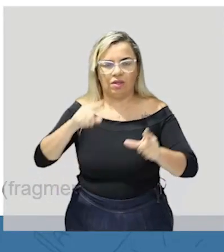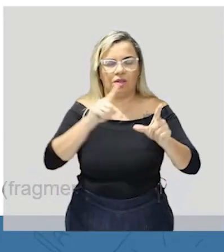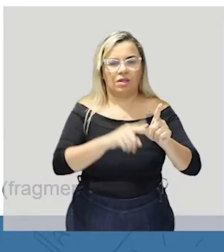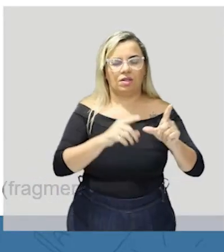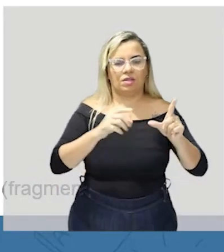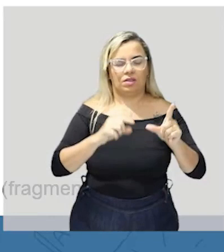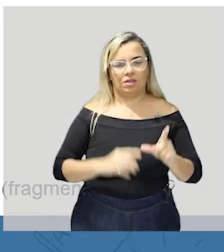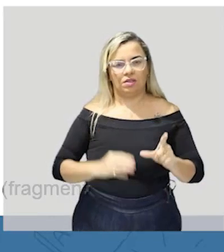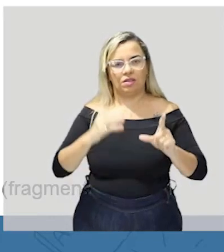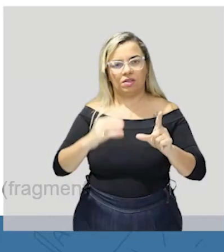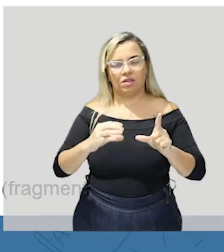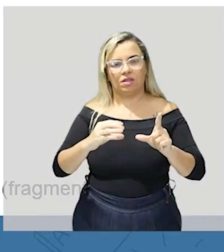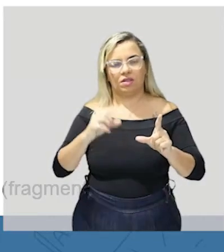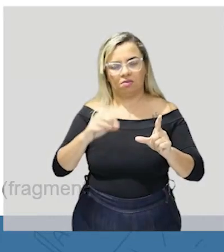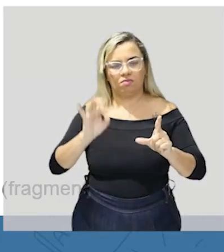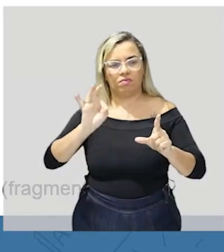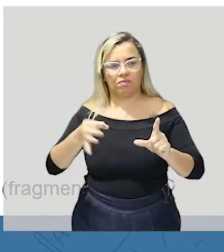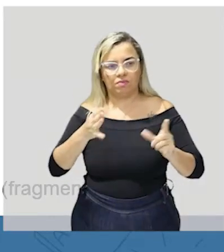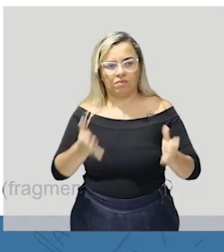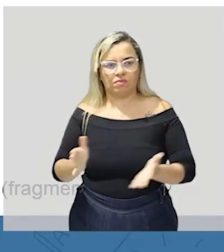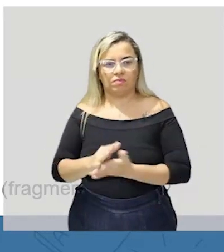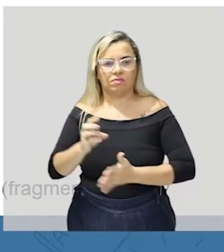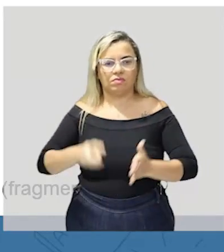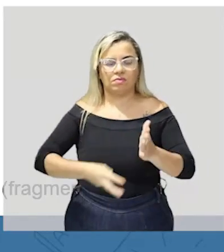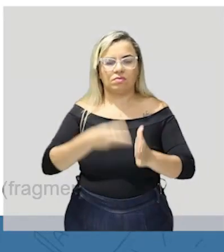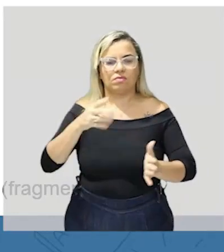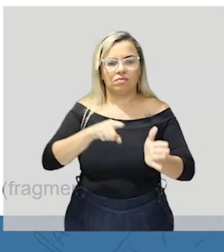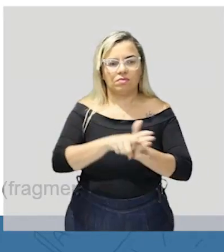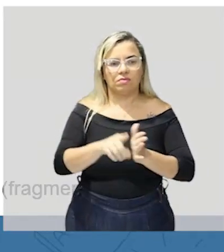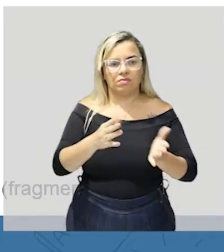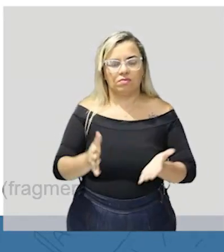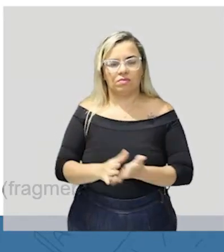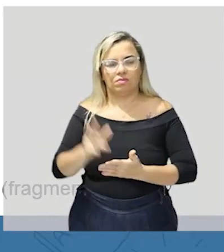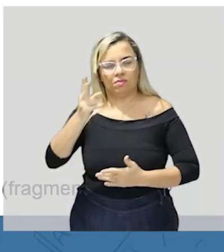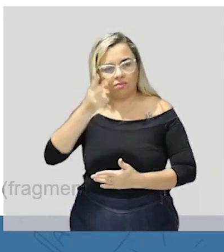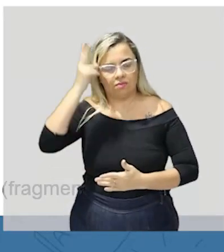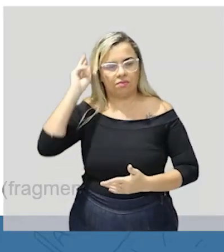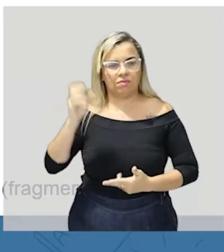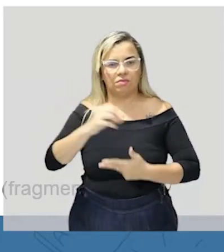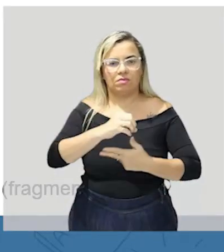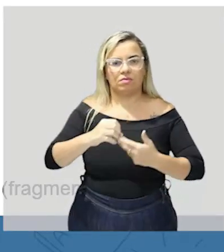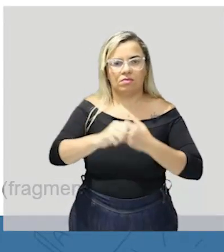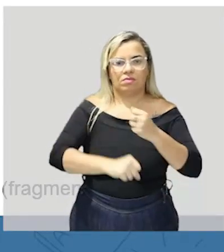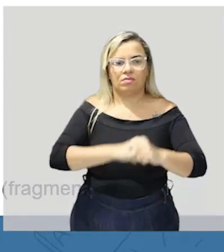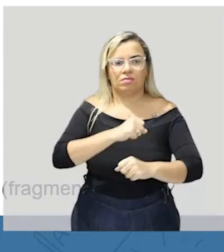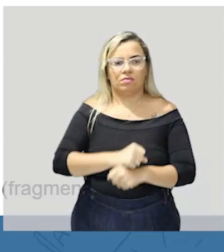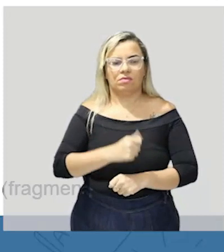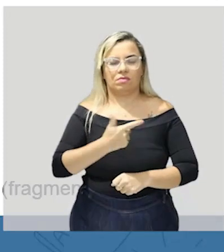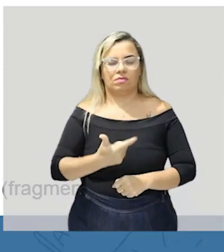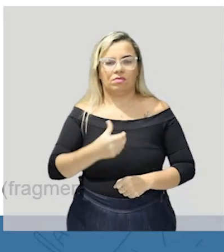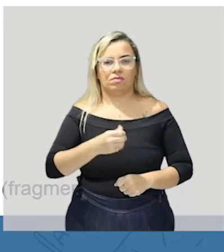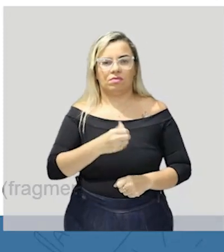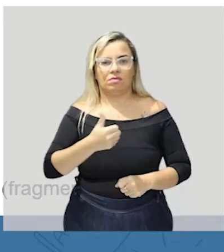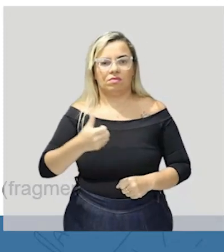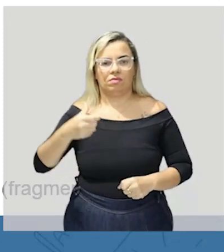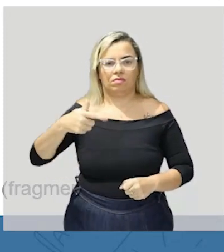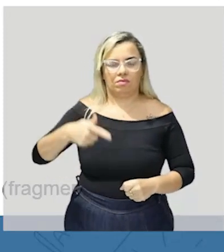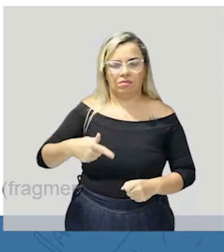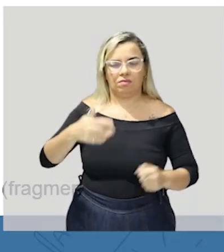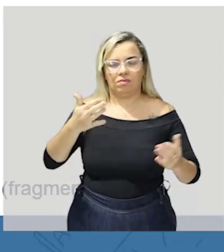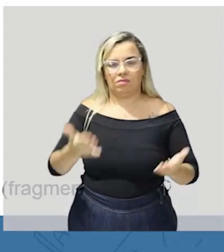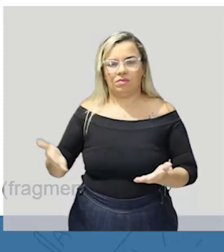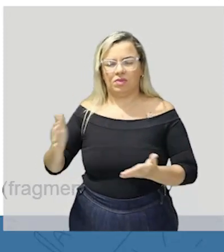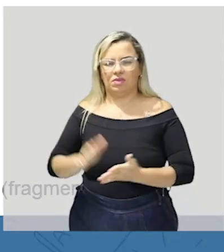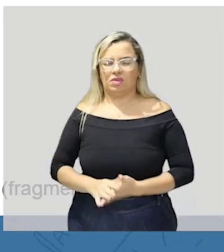Essa terceira questão, item questão, caiu no vestibular do Enem 2017. Um item questão que deixou